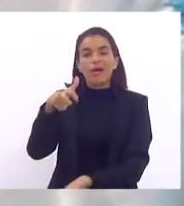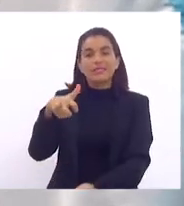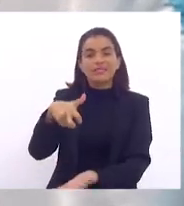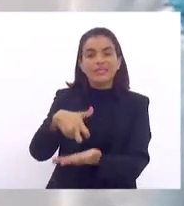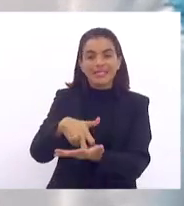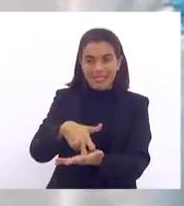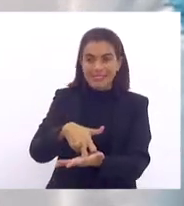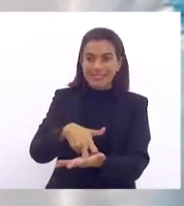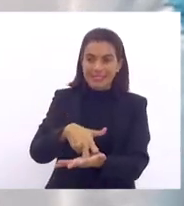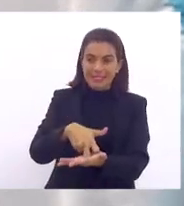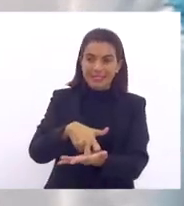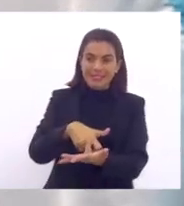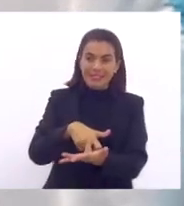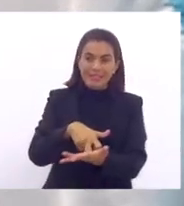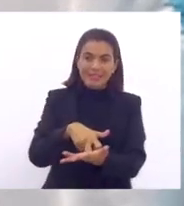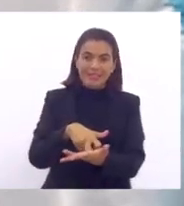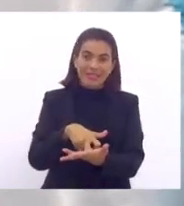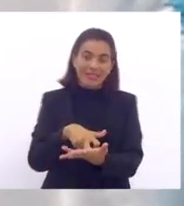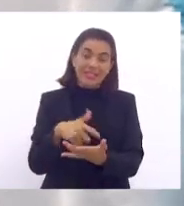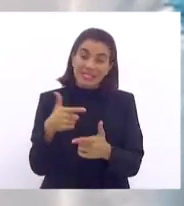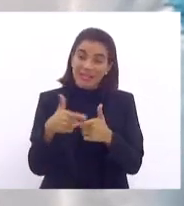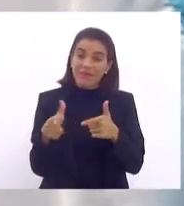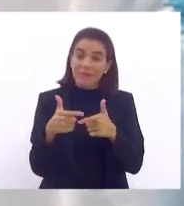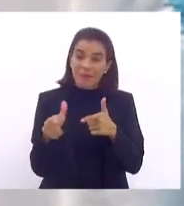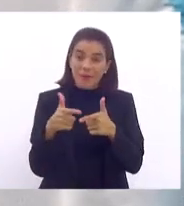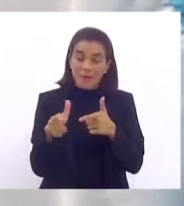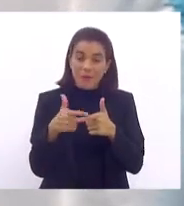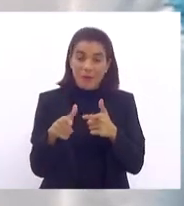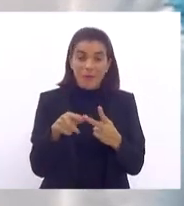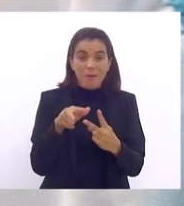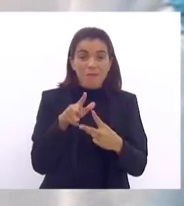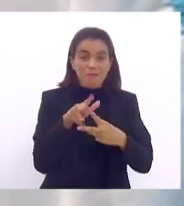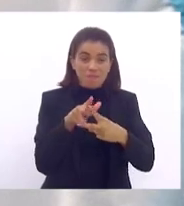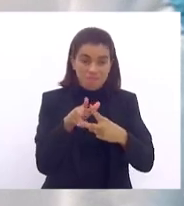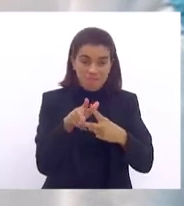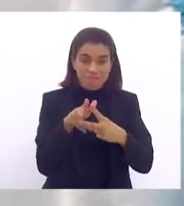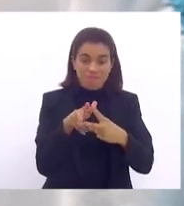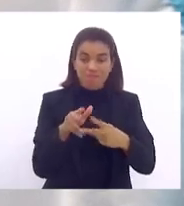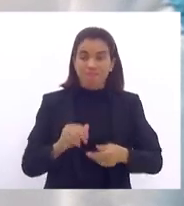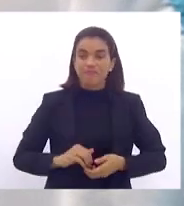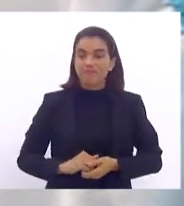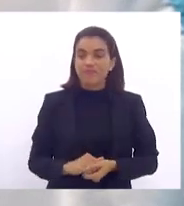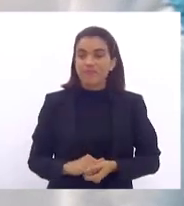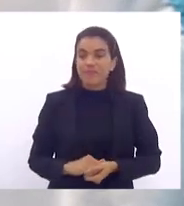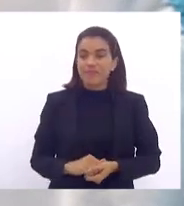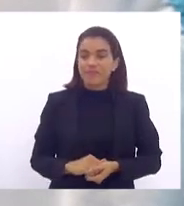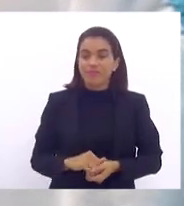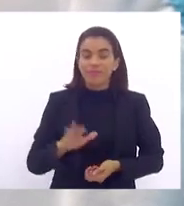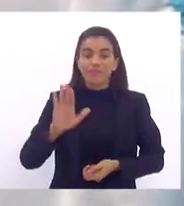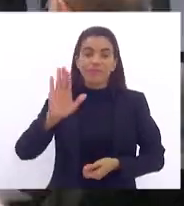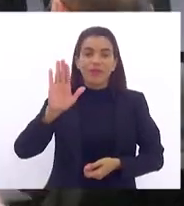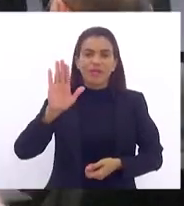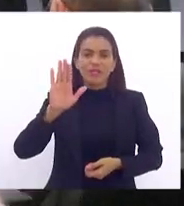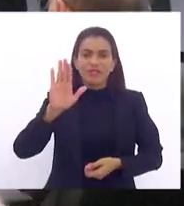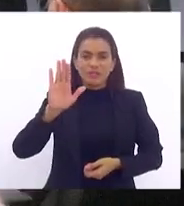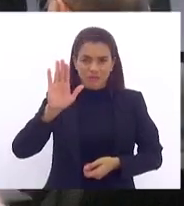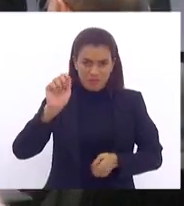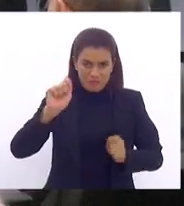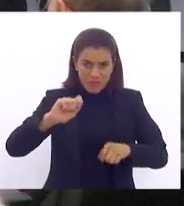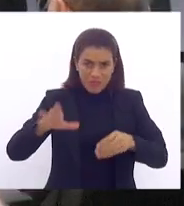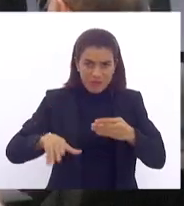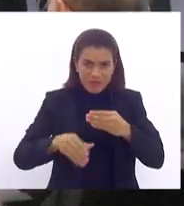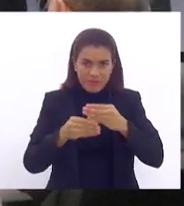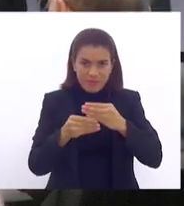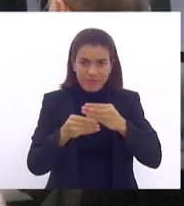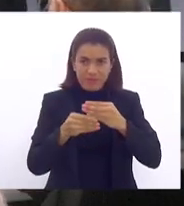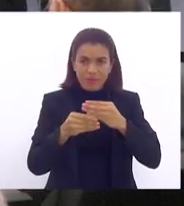e houve ali um um um problema envolvendo os dois poderes eh Dr Robson você me permite quebr